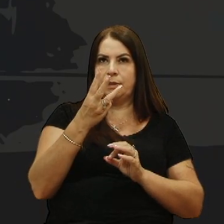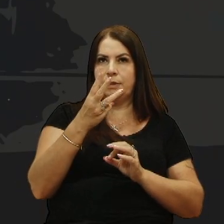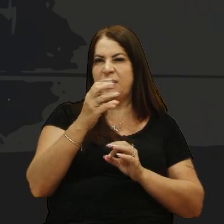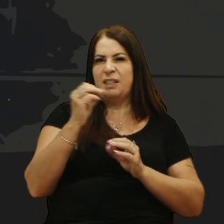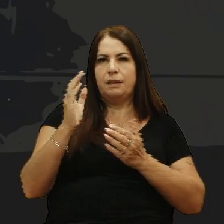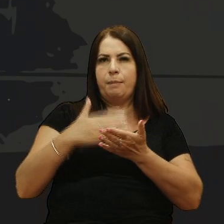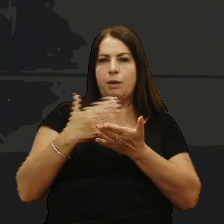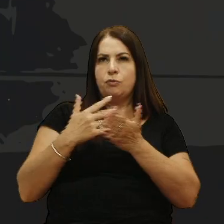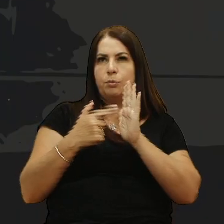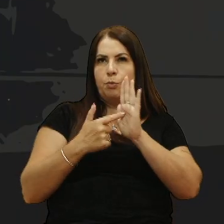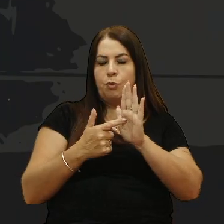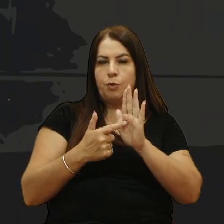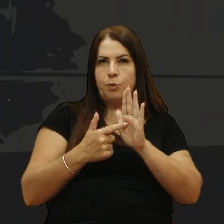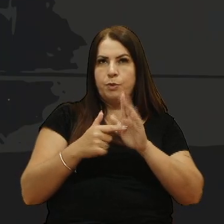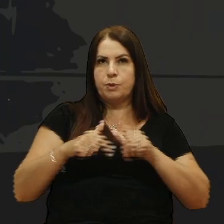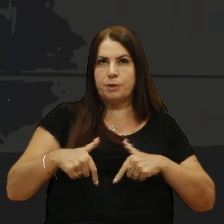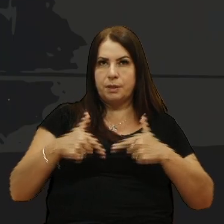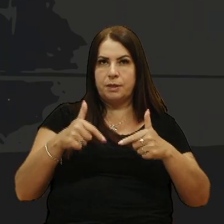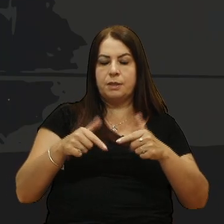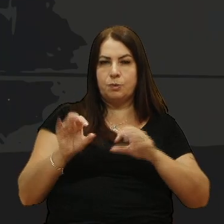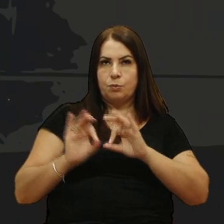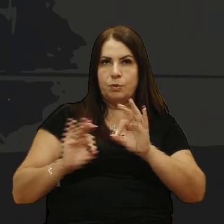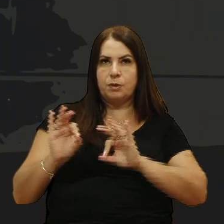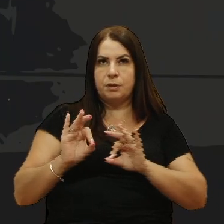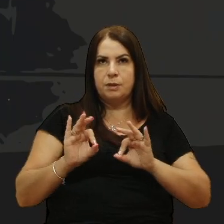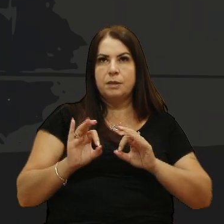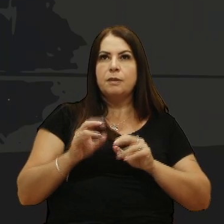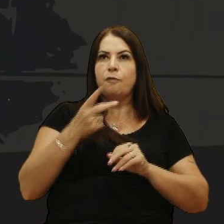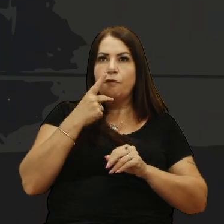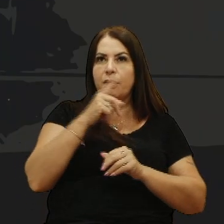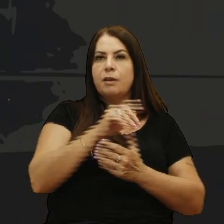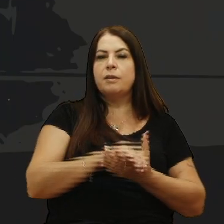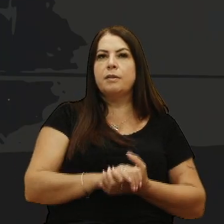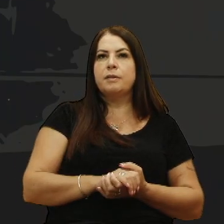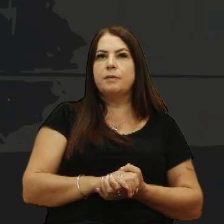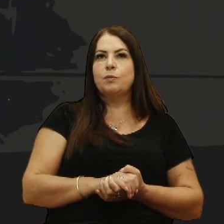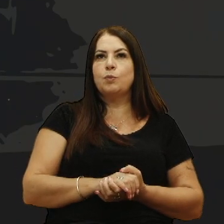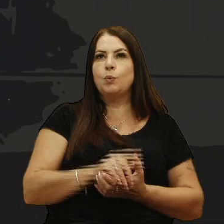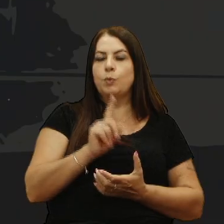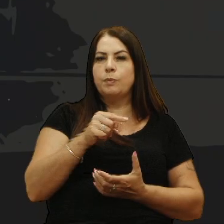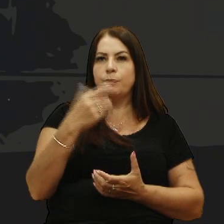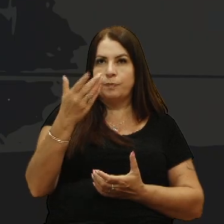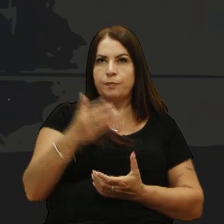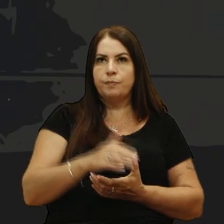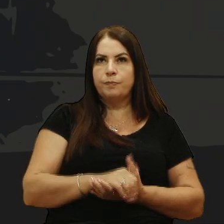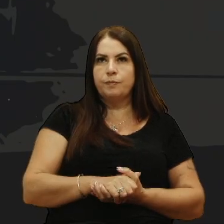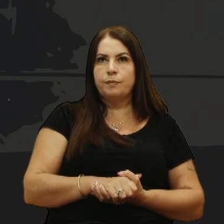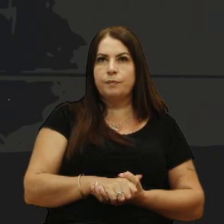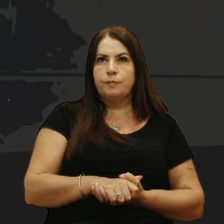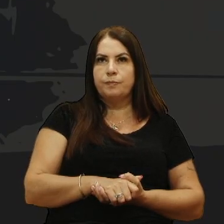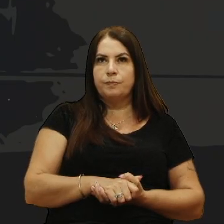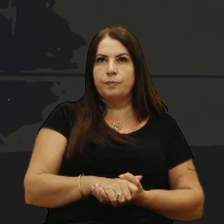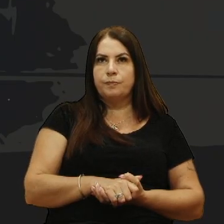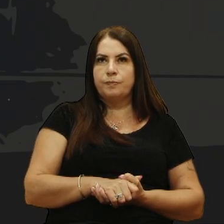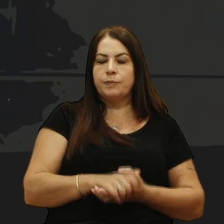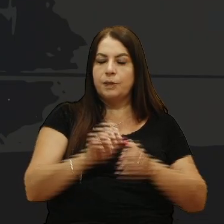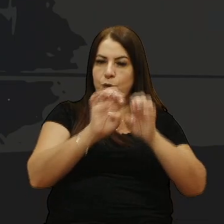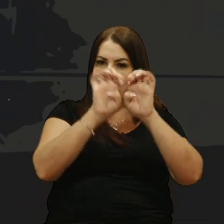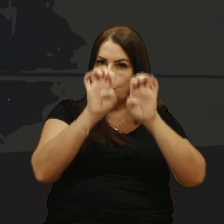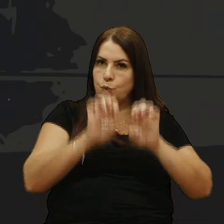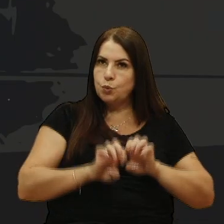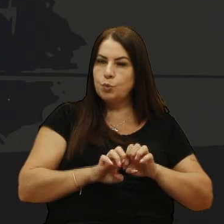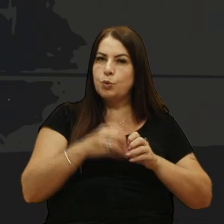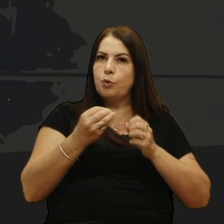que demonstram ações coordenadas dos órgãos, fala um pouco sobre o que é, pode passar, por favor. E aqui a estrutura, né,